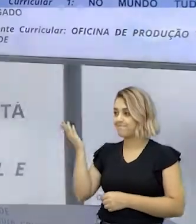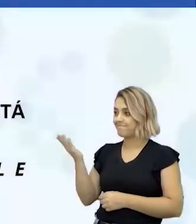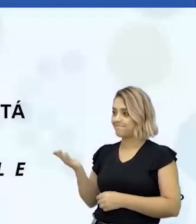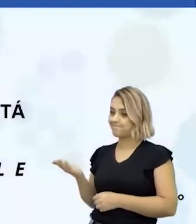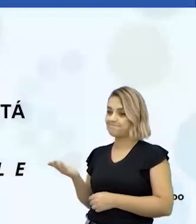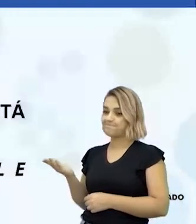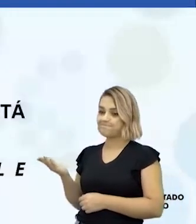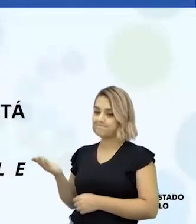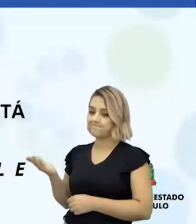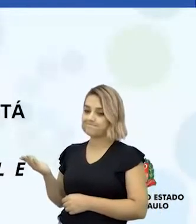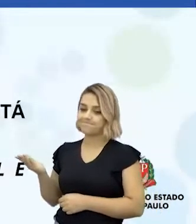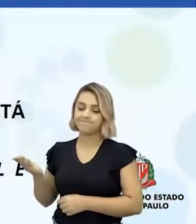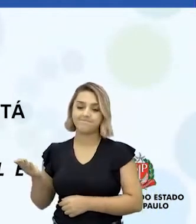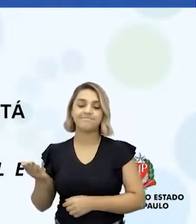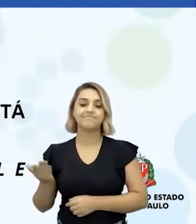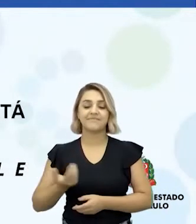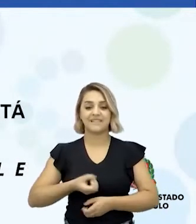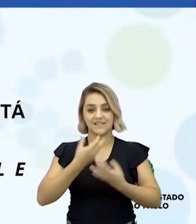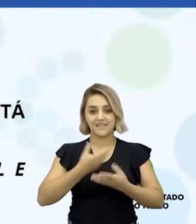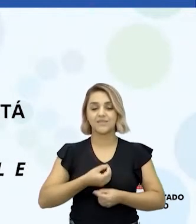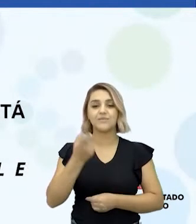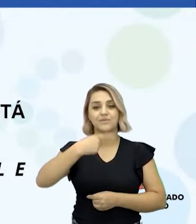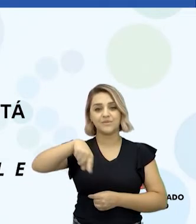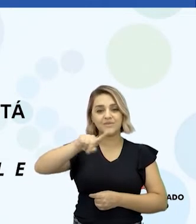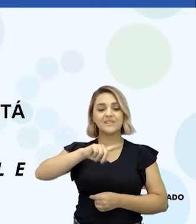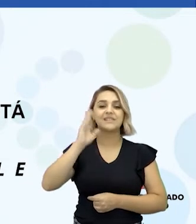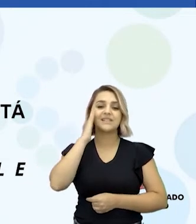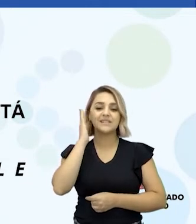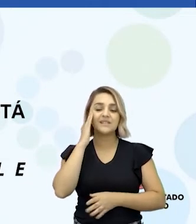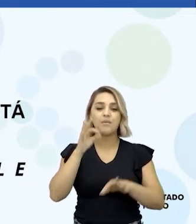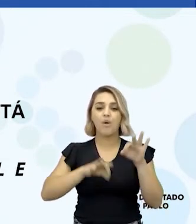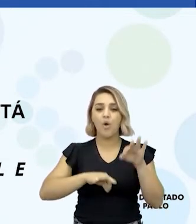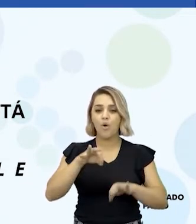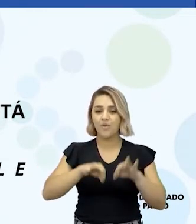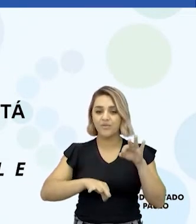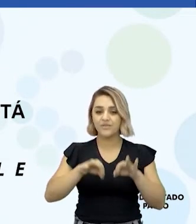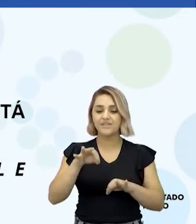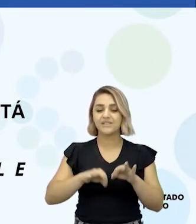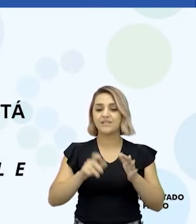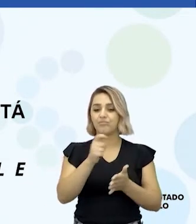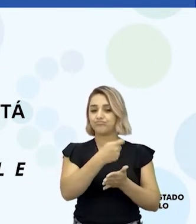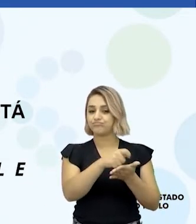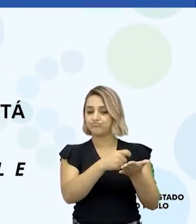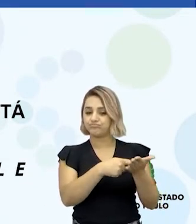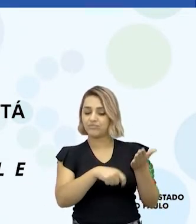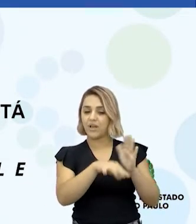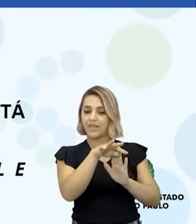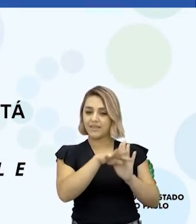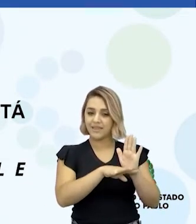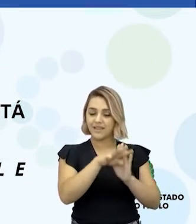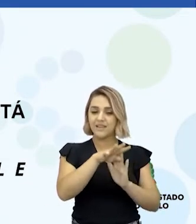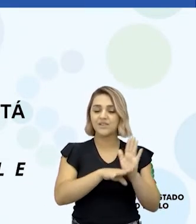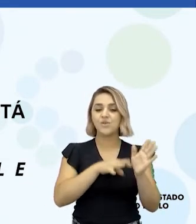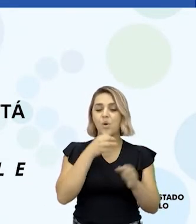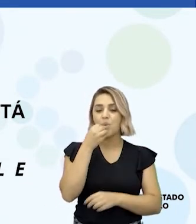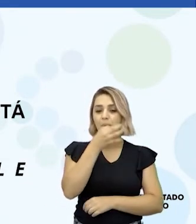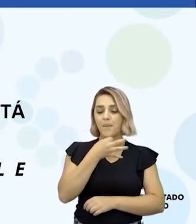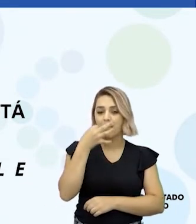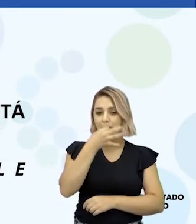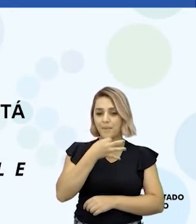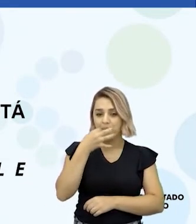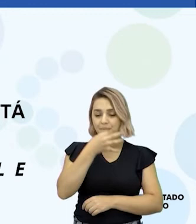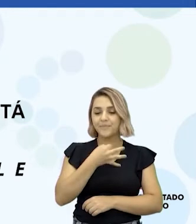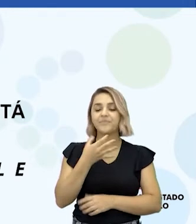né? Então, oficina de produção textual e oralidade. Estamos aí no desenvolvimento 1.